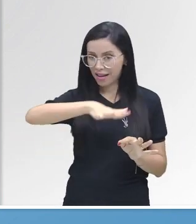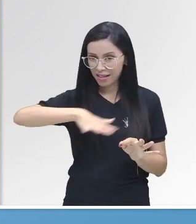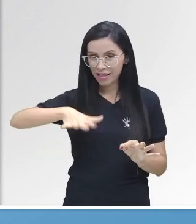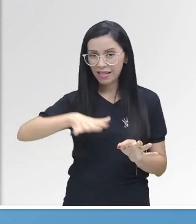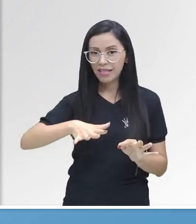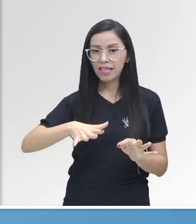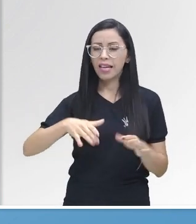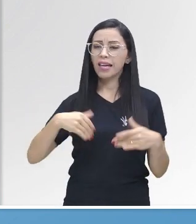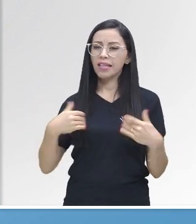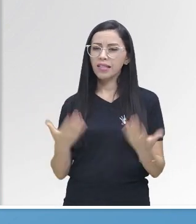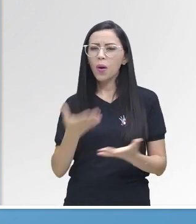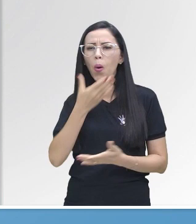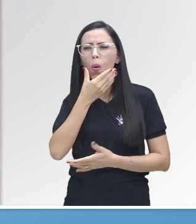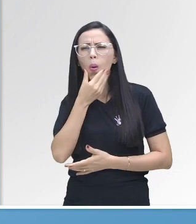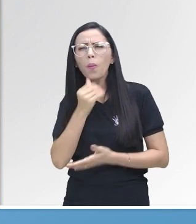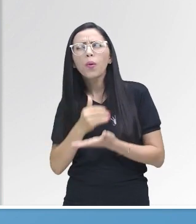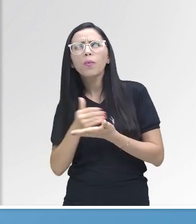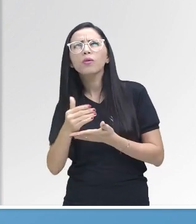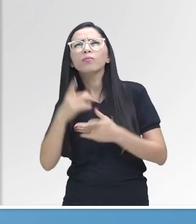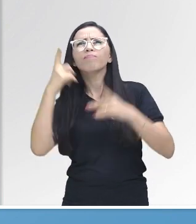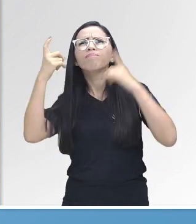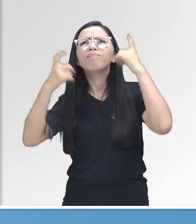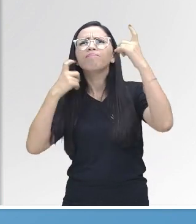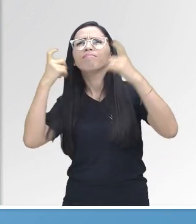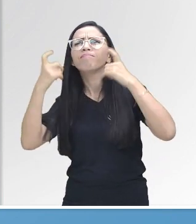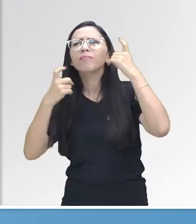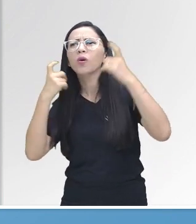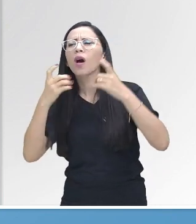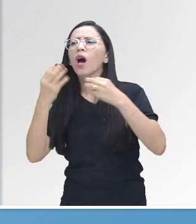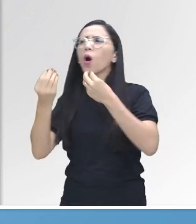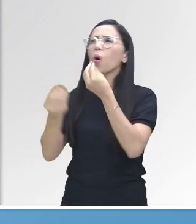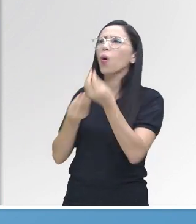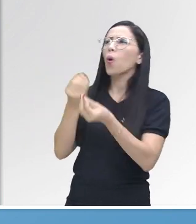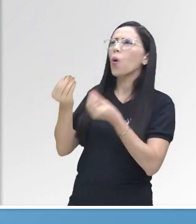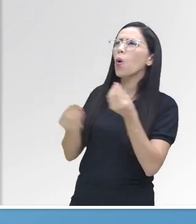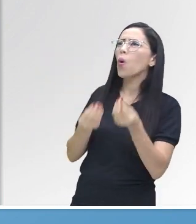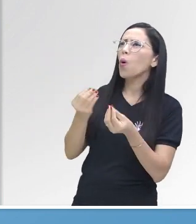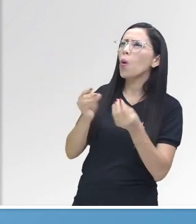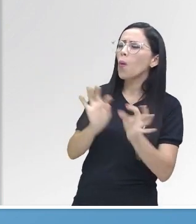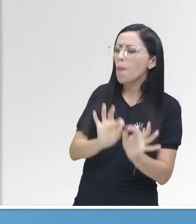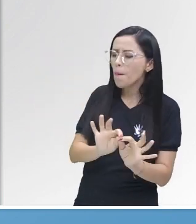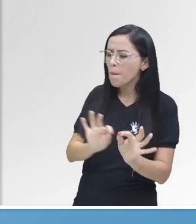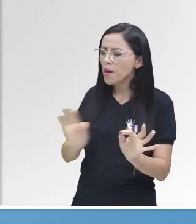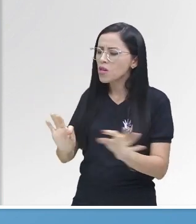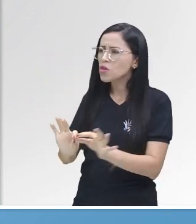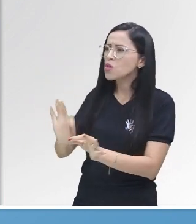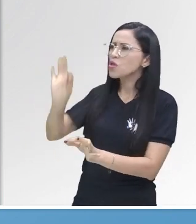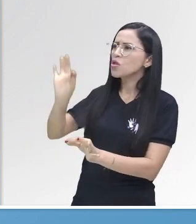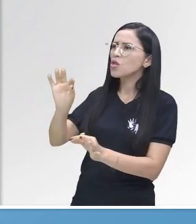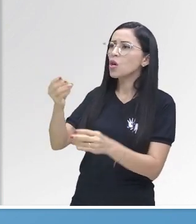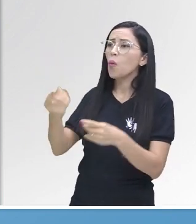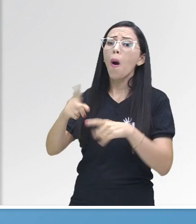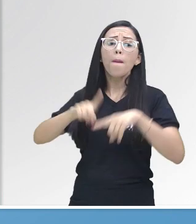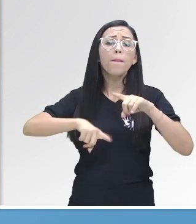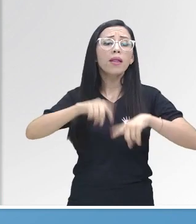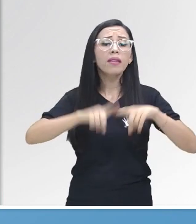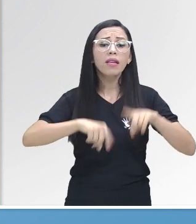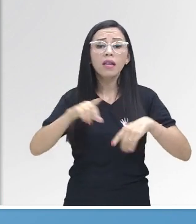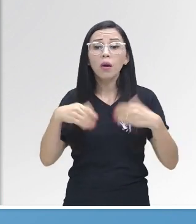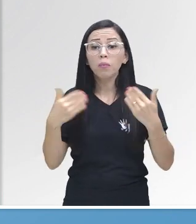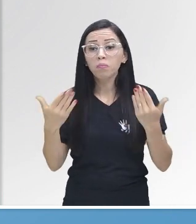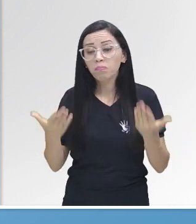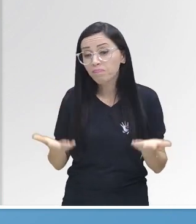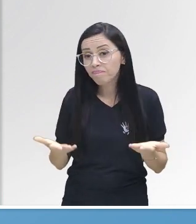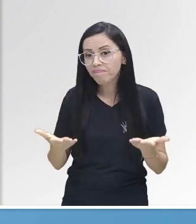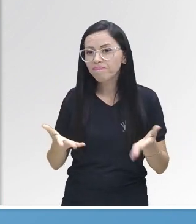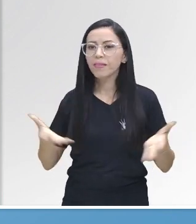medidas. O que medir? Como medir? Que instrumentos utilizar? Na